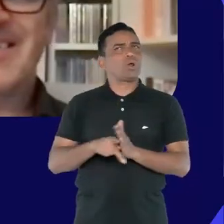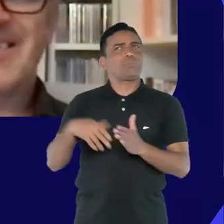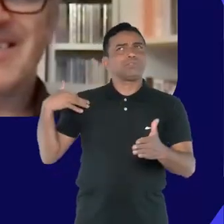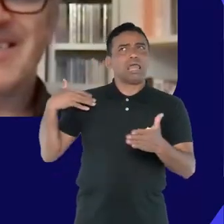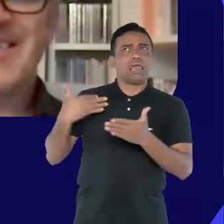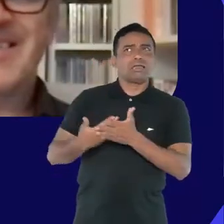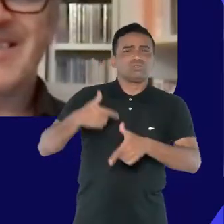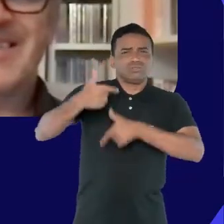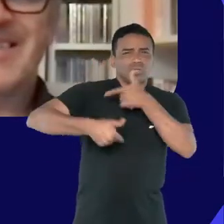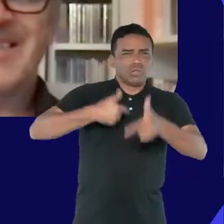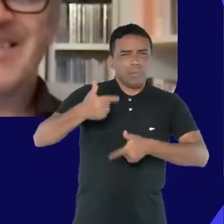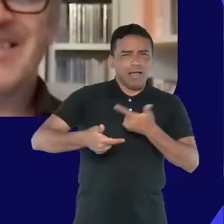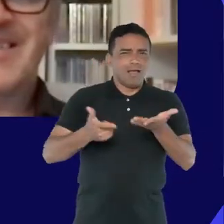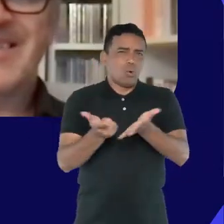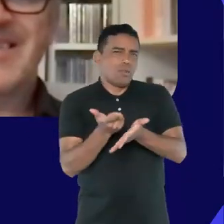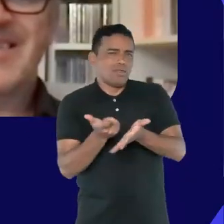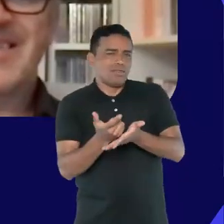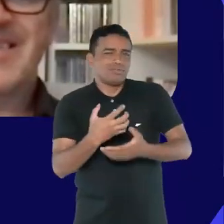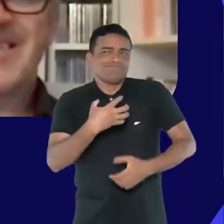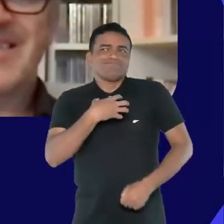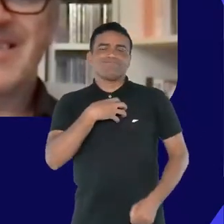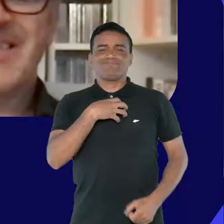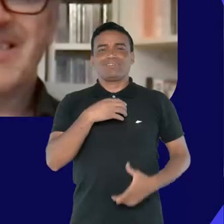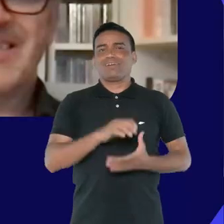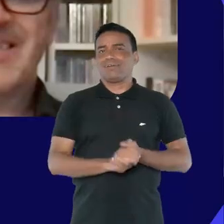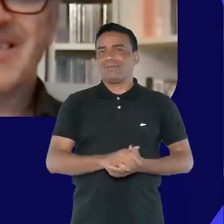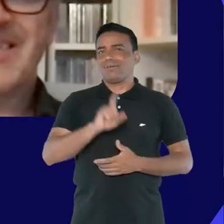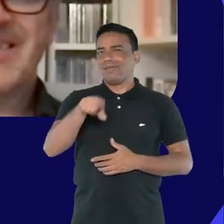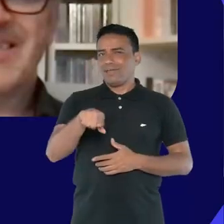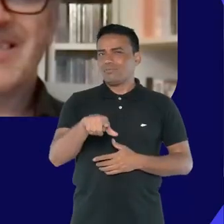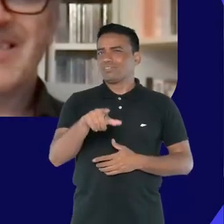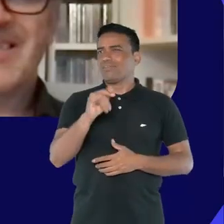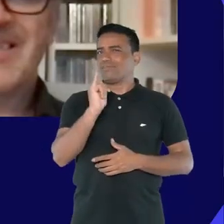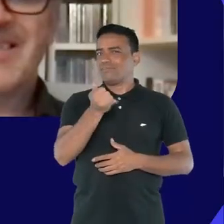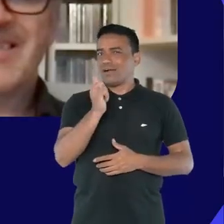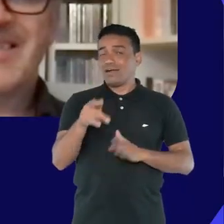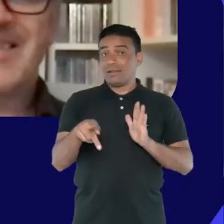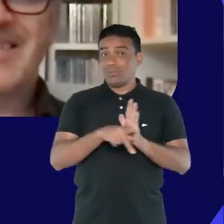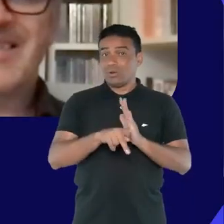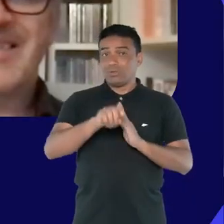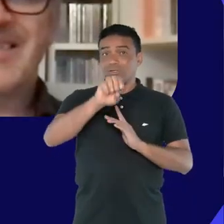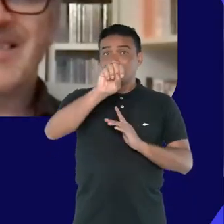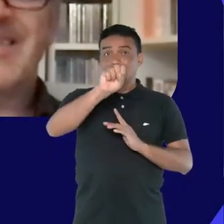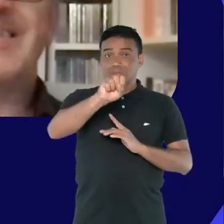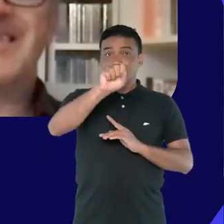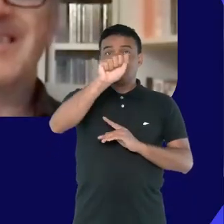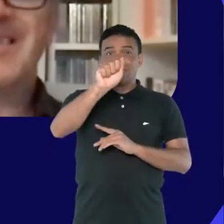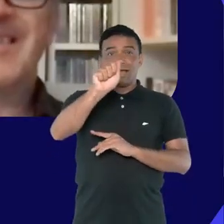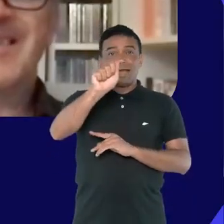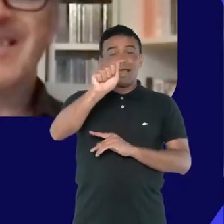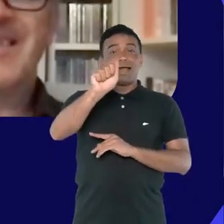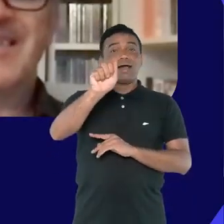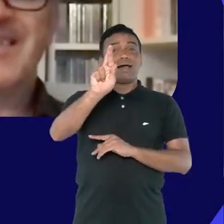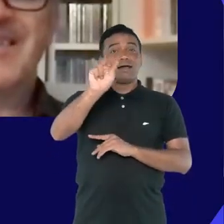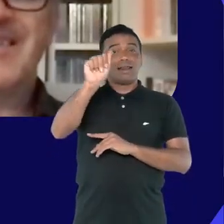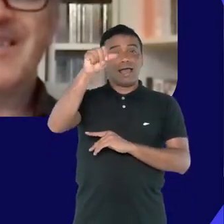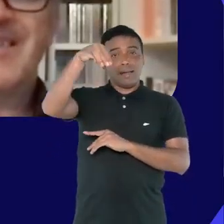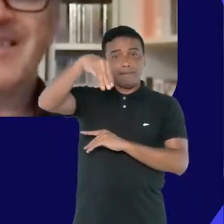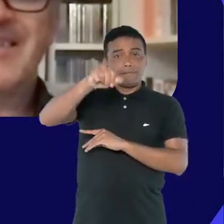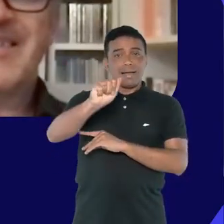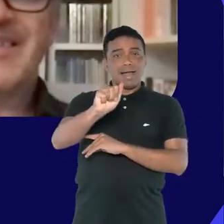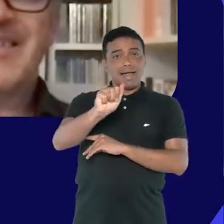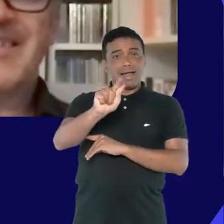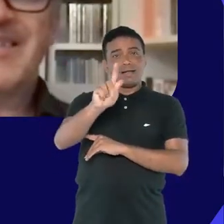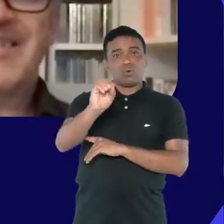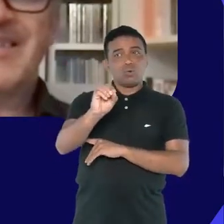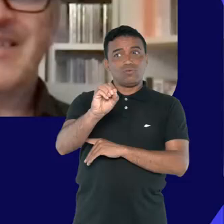fundo é composto por estantes brancas repletas de livros. E você cita que o próprio Saramago disse para você, te aconselhou a não